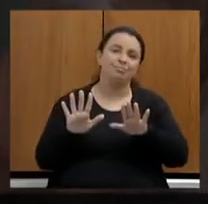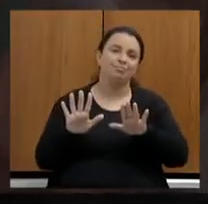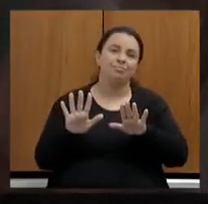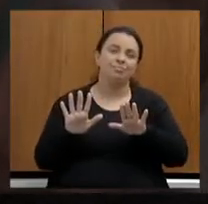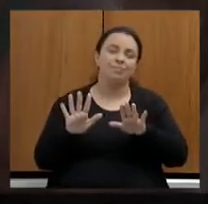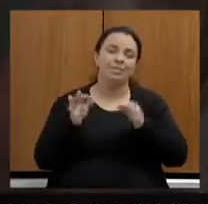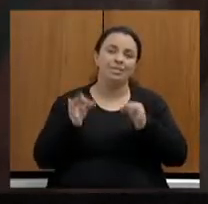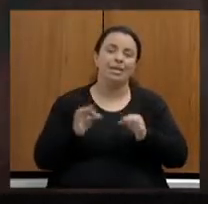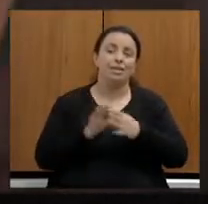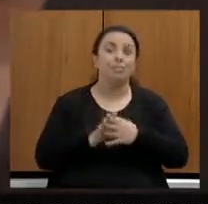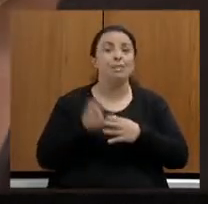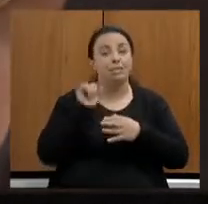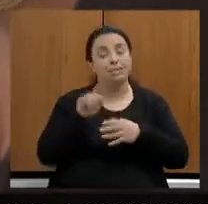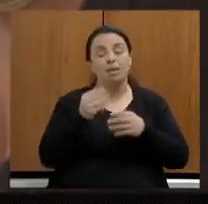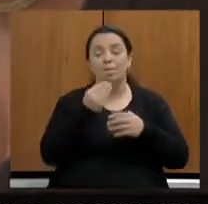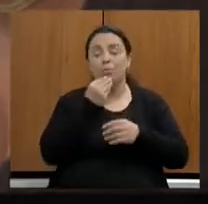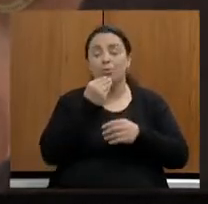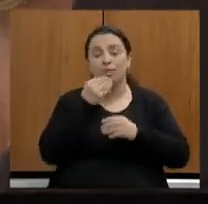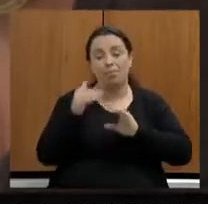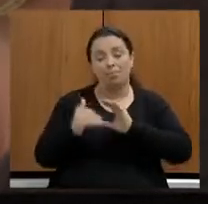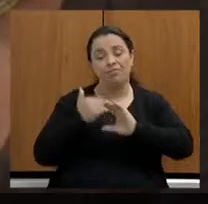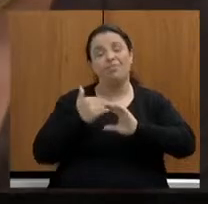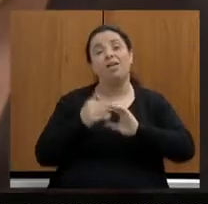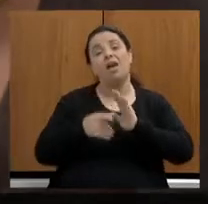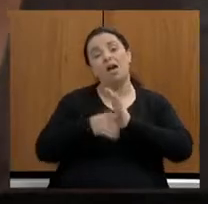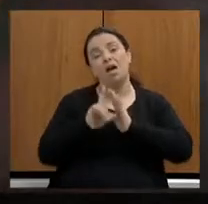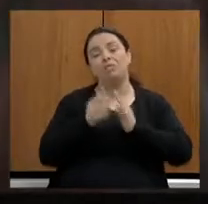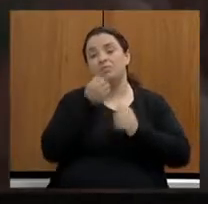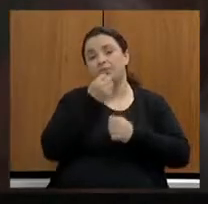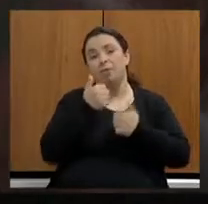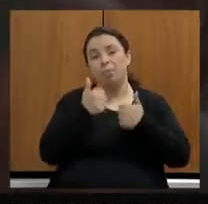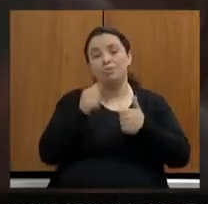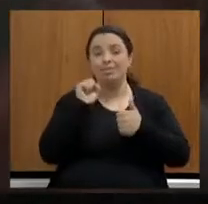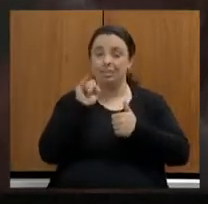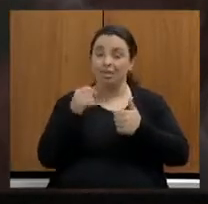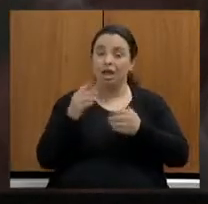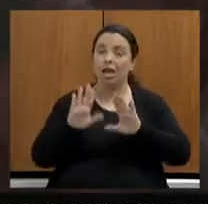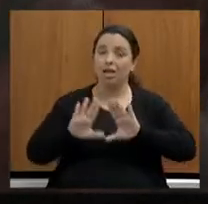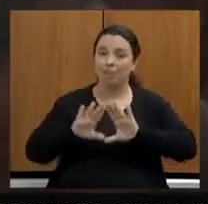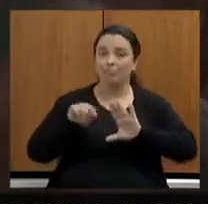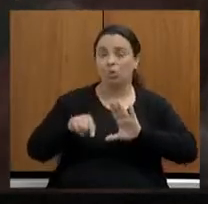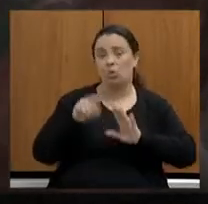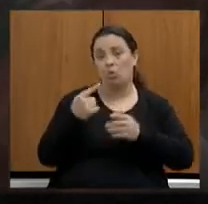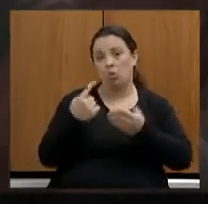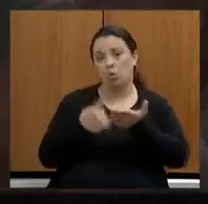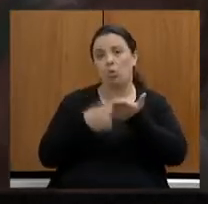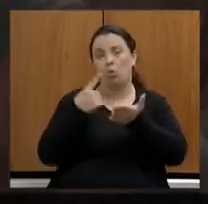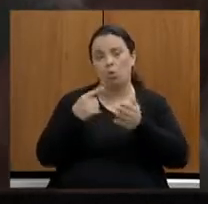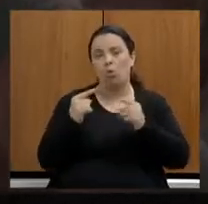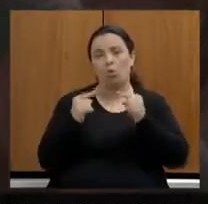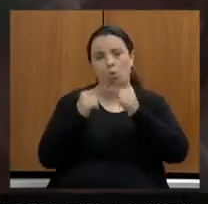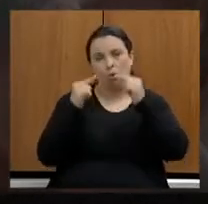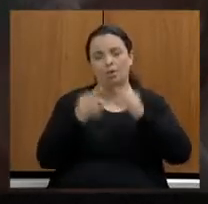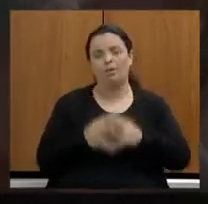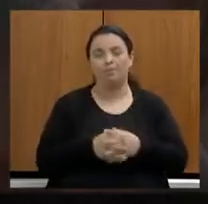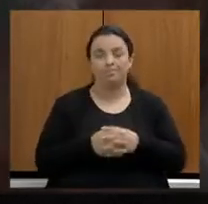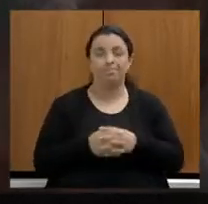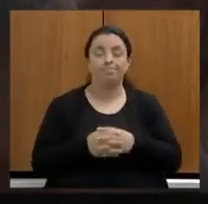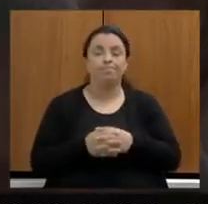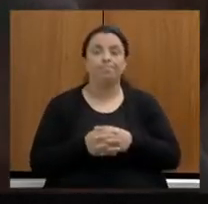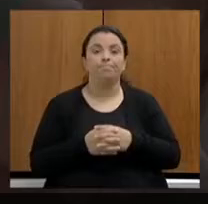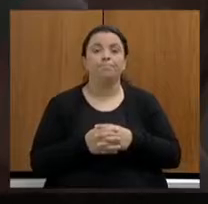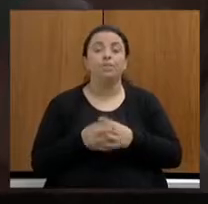que vai funcionar muito bem e a casa assim concordar sobre o tema do hospital universitário nós temos alegria né de já ter